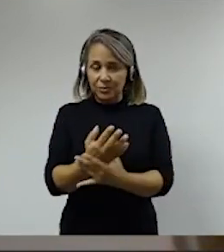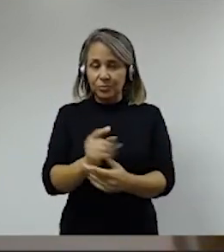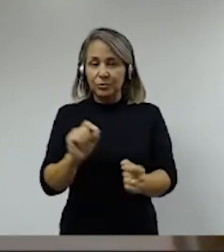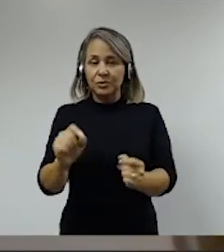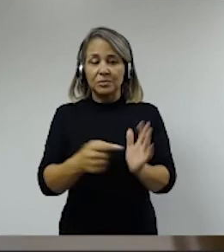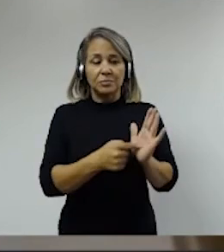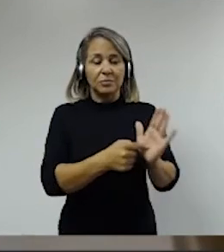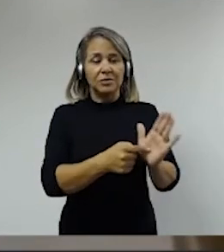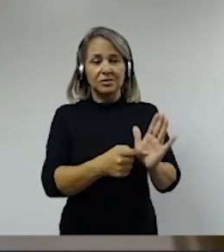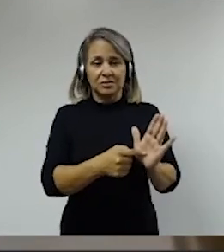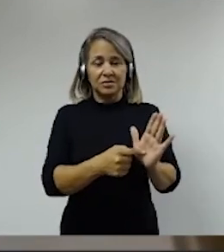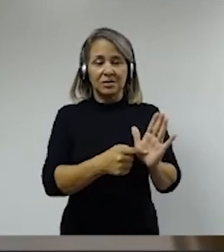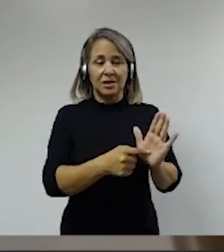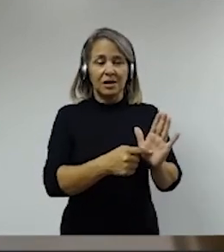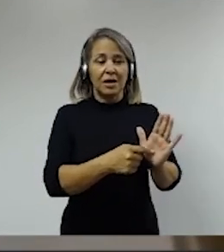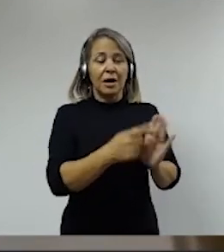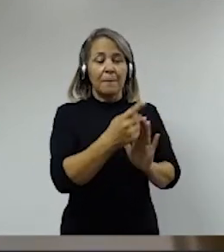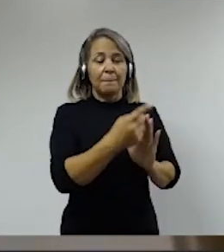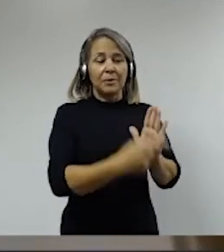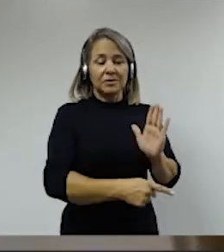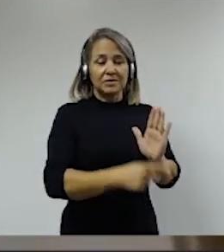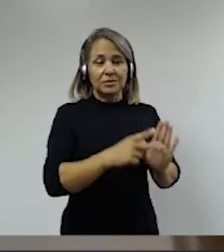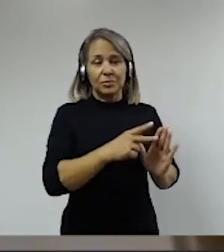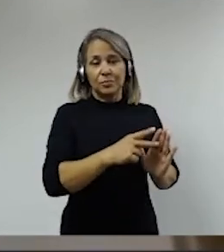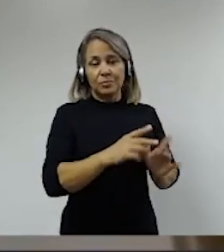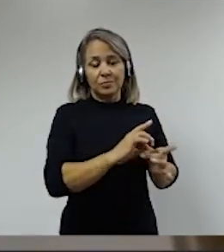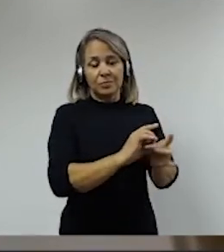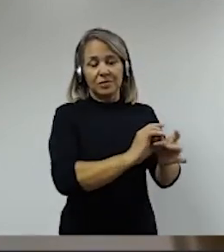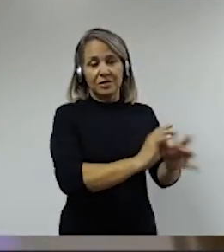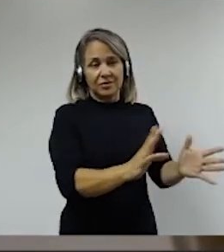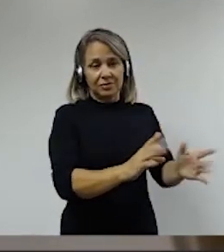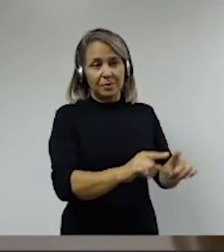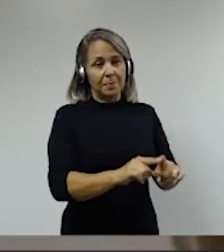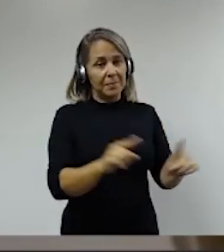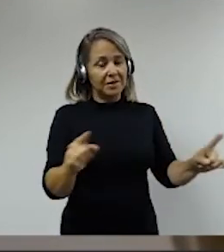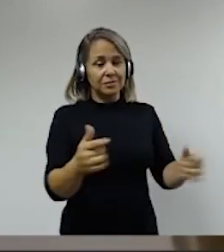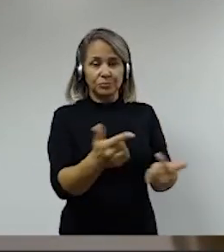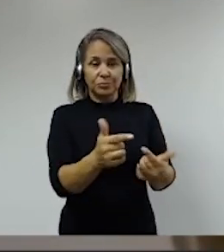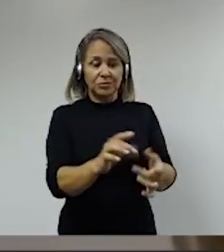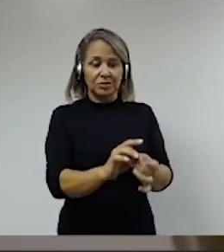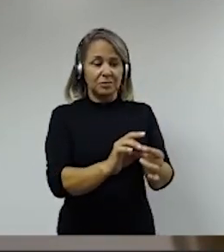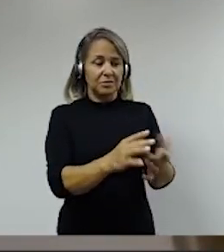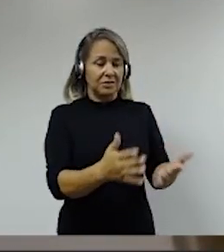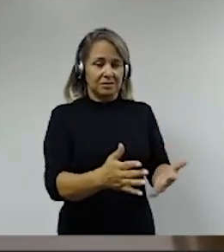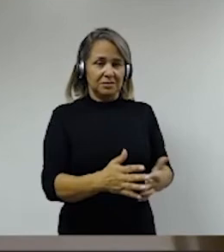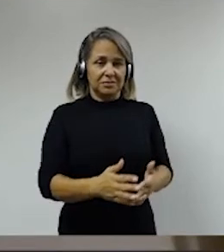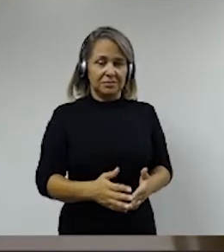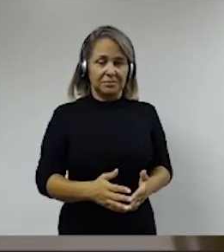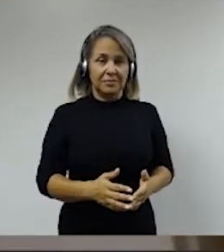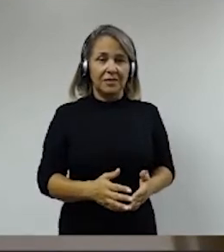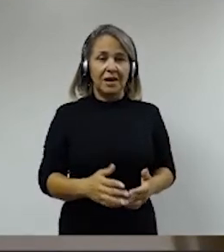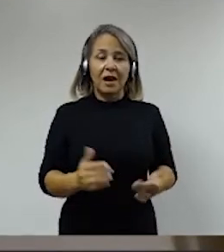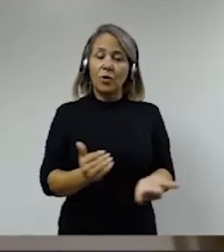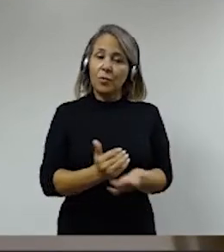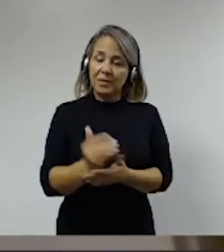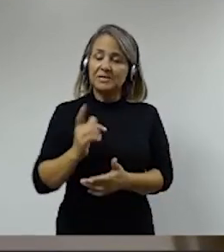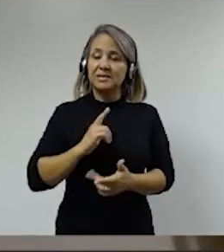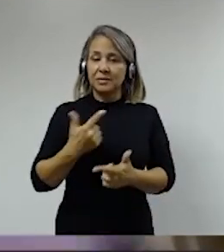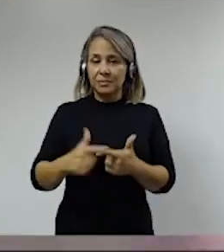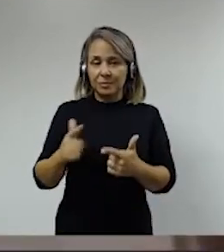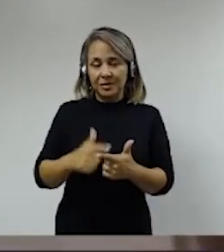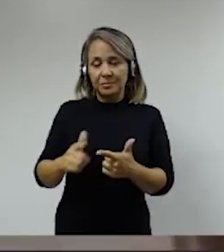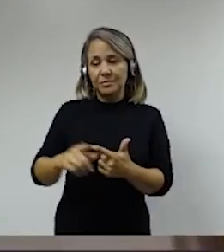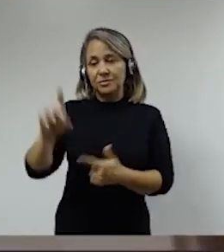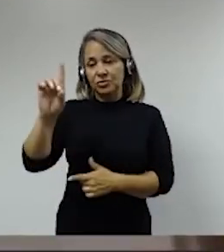de produção independente, mas dentro de um modelo de produção não independente. E isso tem consequência para os direitos autorais,